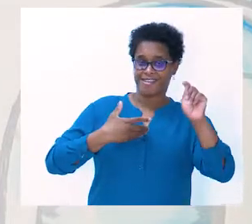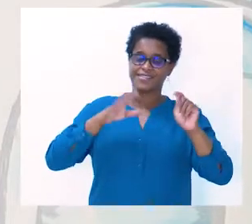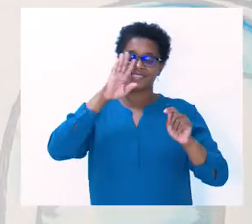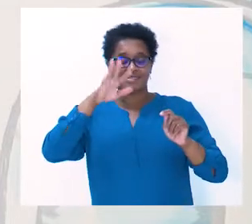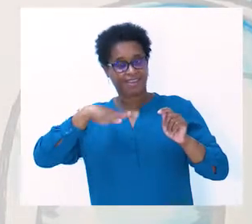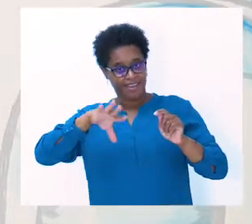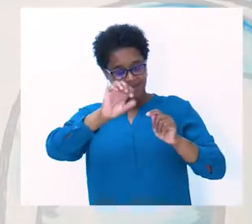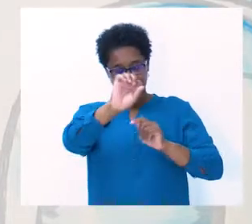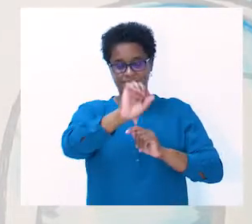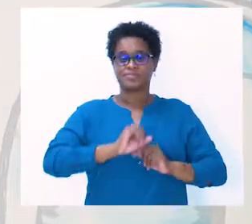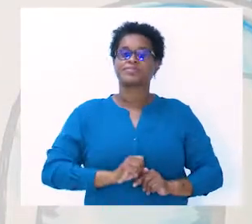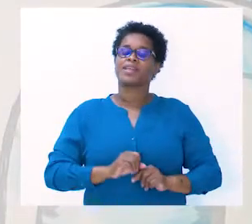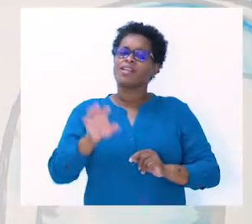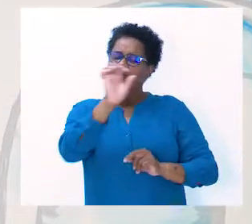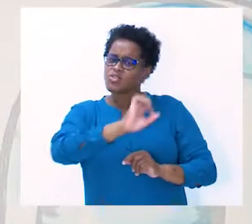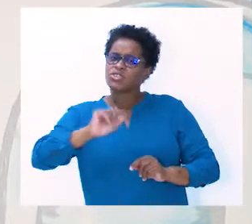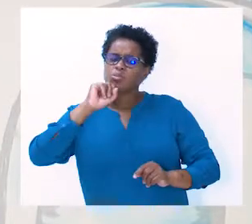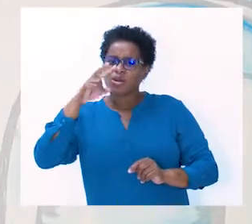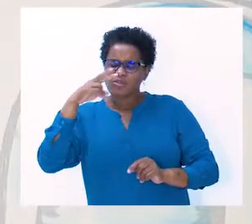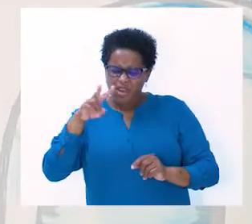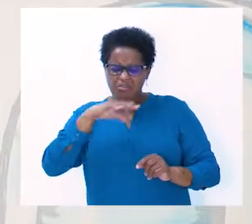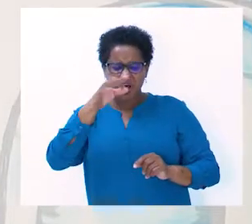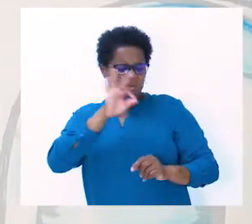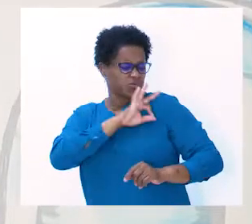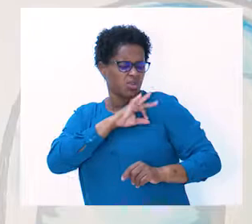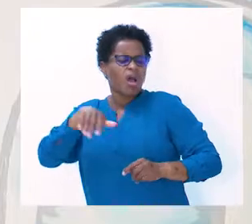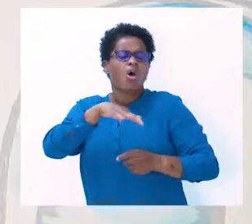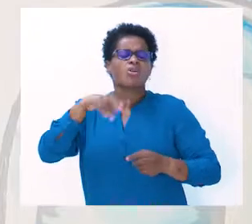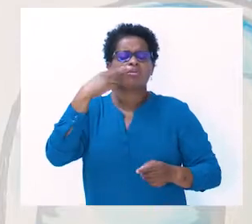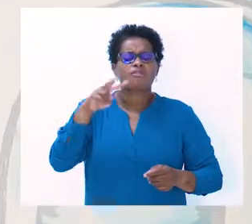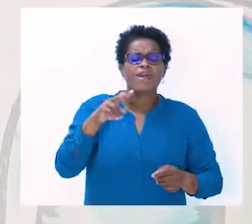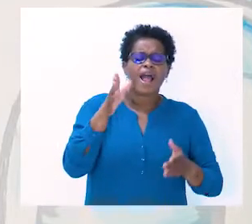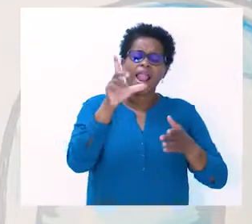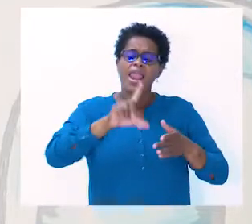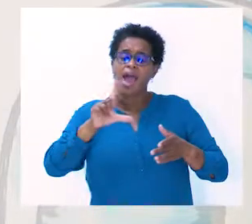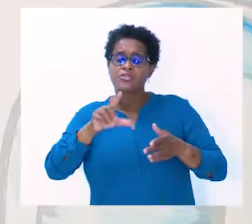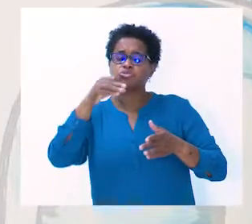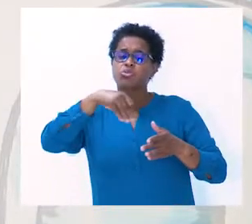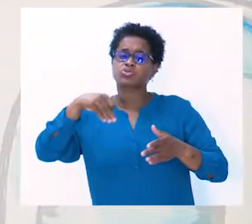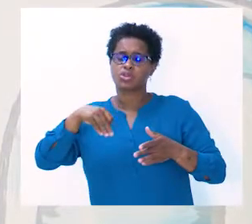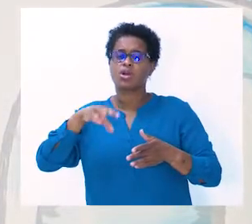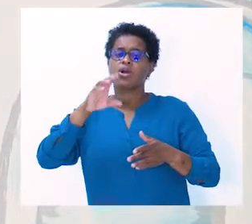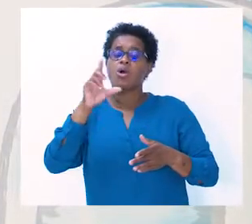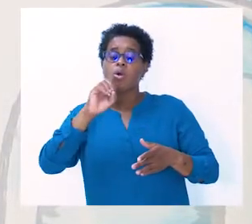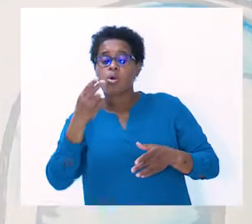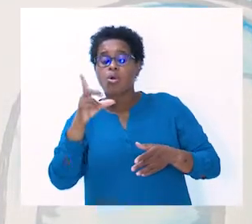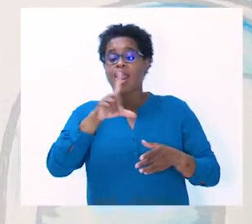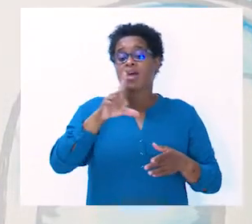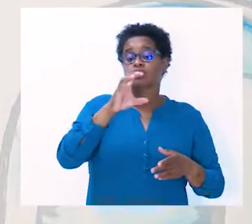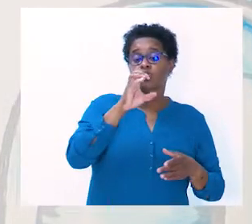quiserem. Vocês podem ver, falamos, professor, onde é que eu vou ver, como é que eu vou ver lados proporcionais, ou lados